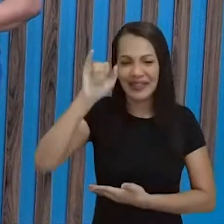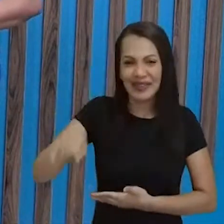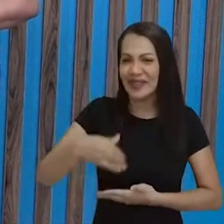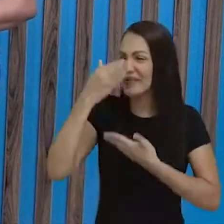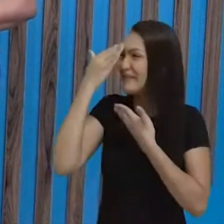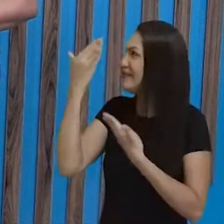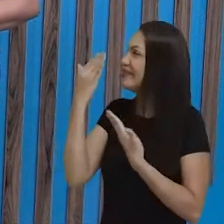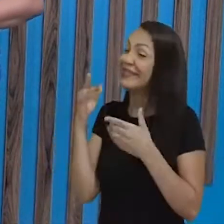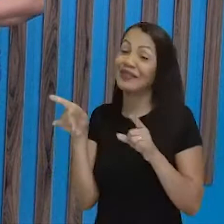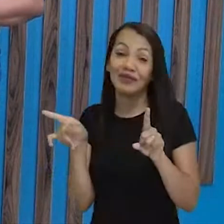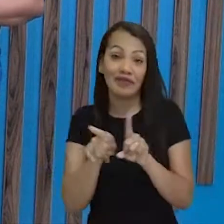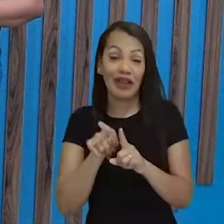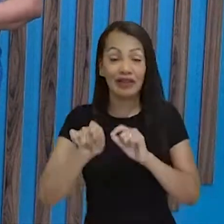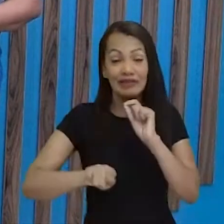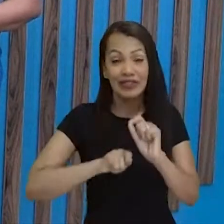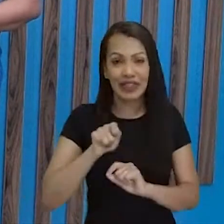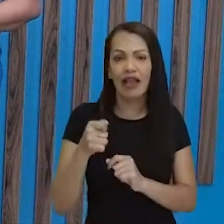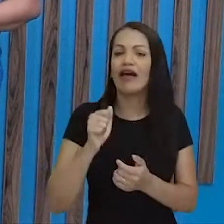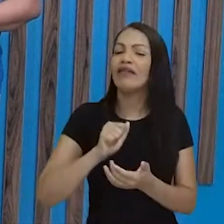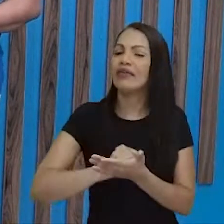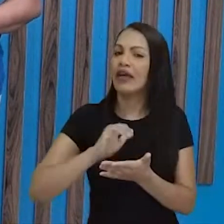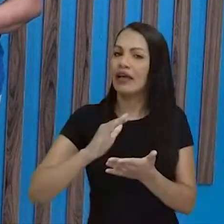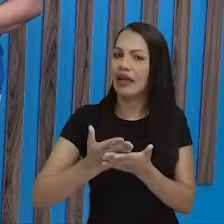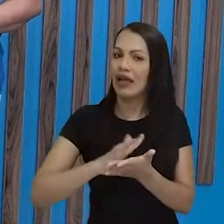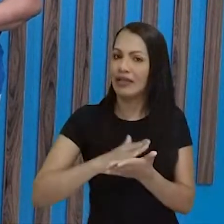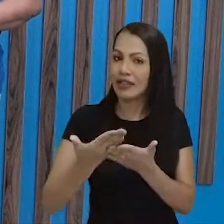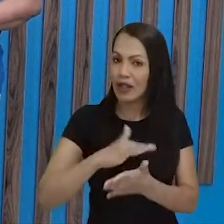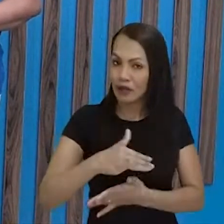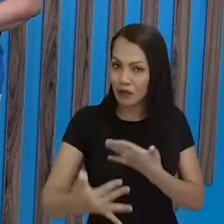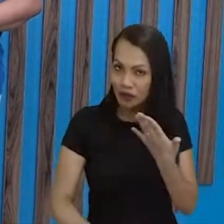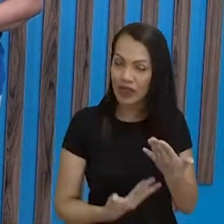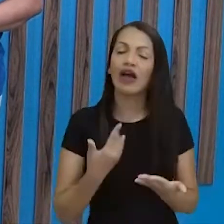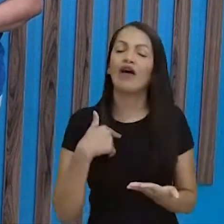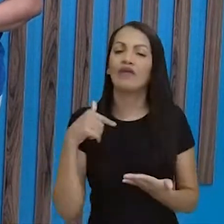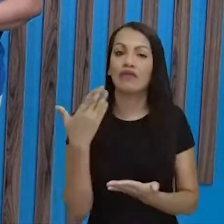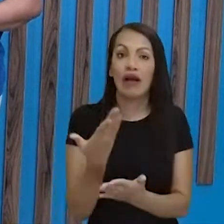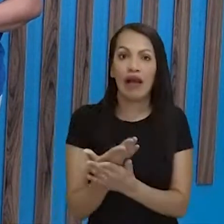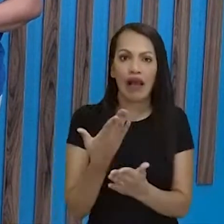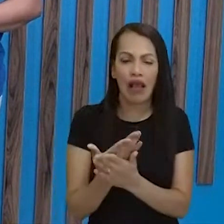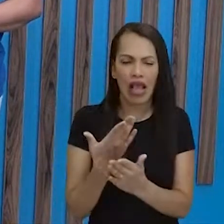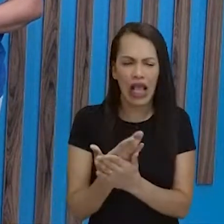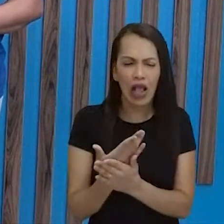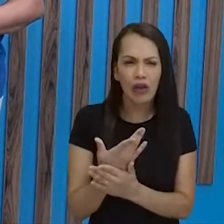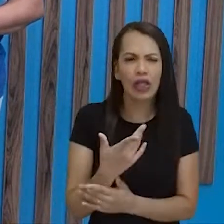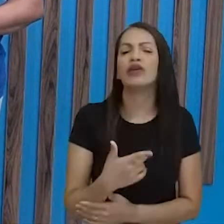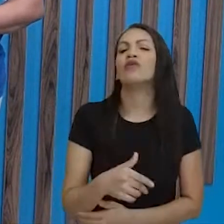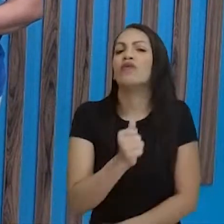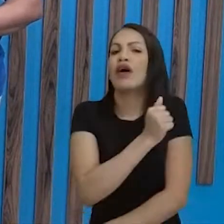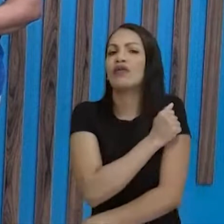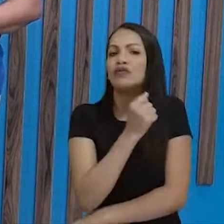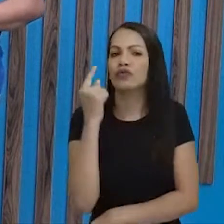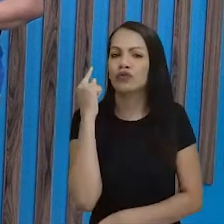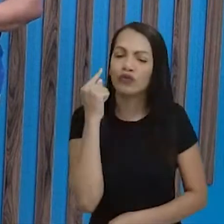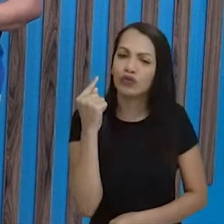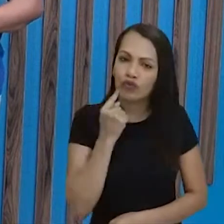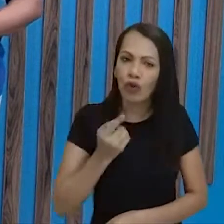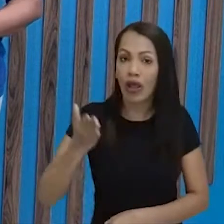tradução para que as aulas fiquem mais acolhedoras e também mais pessoas